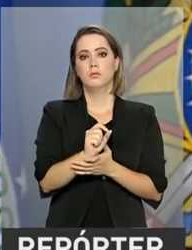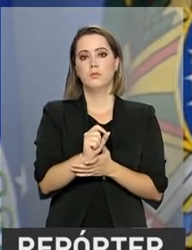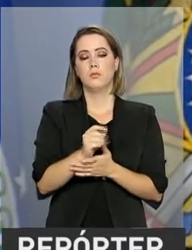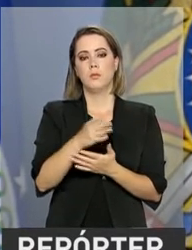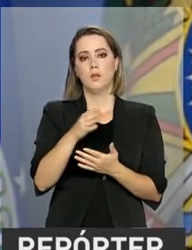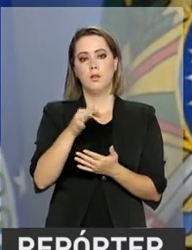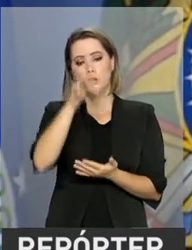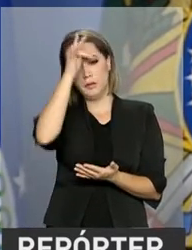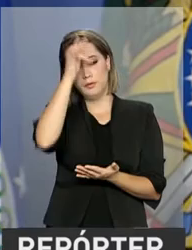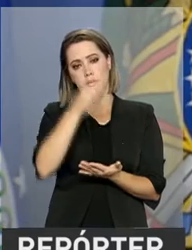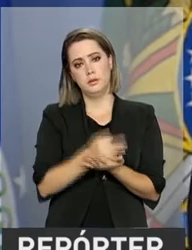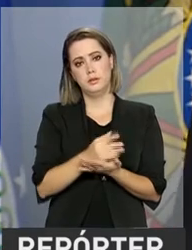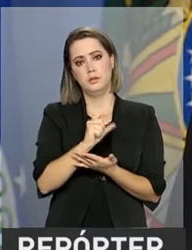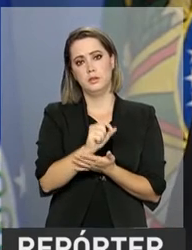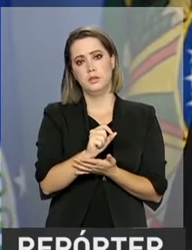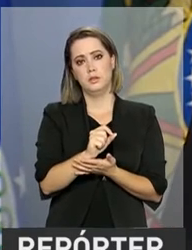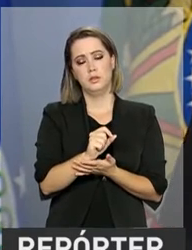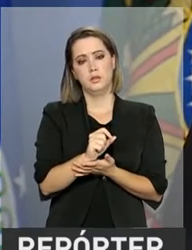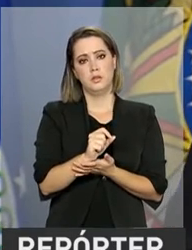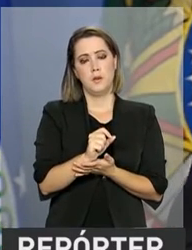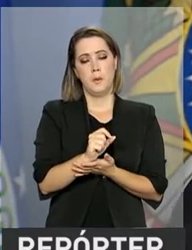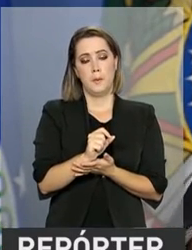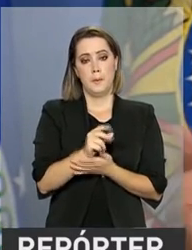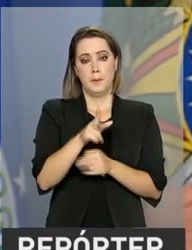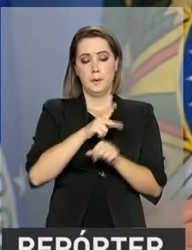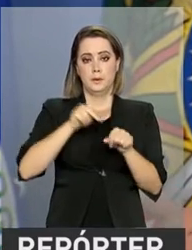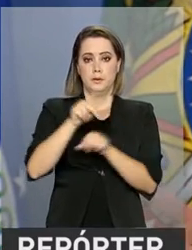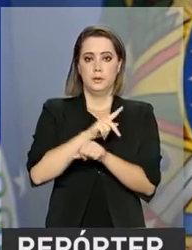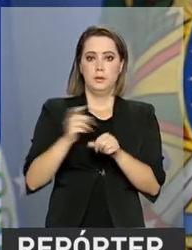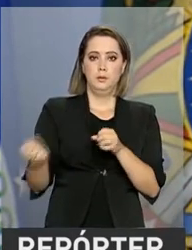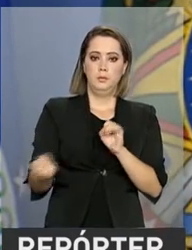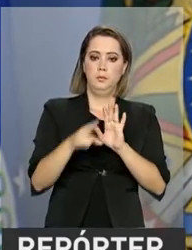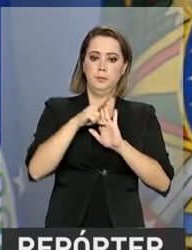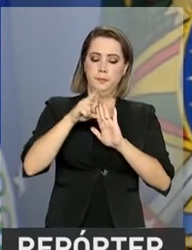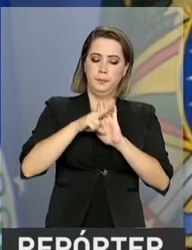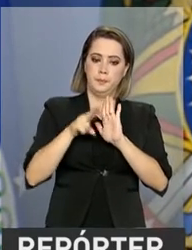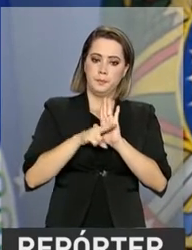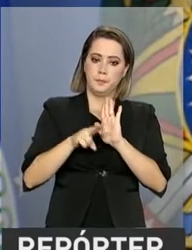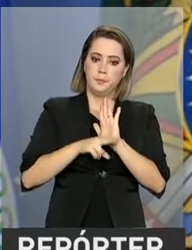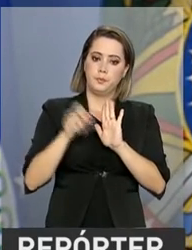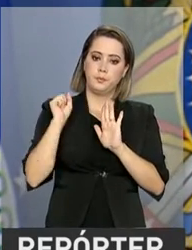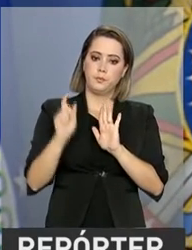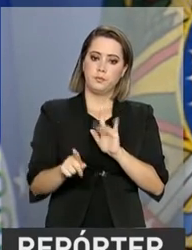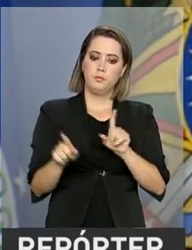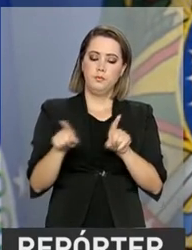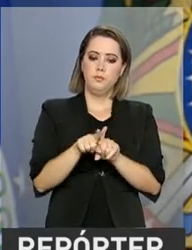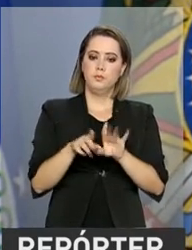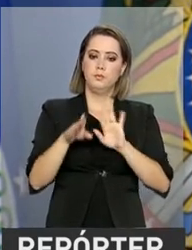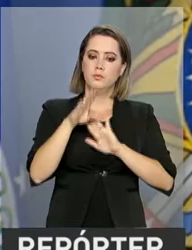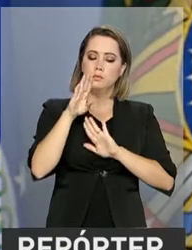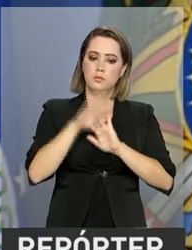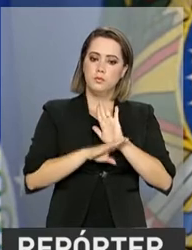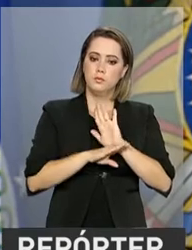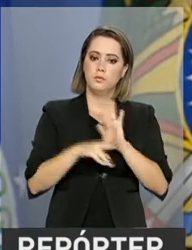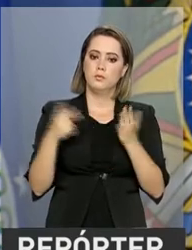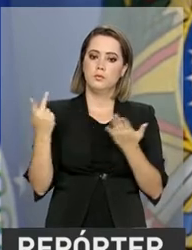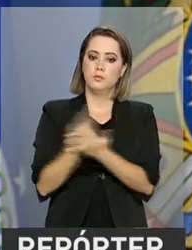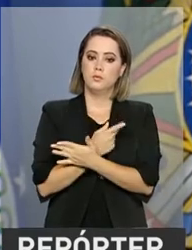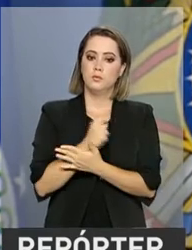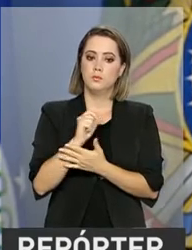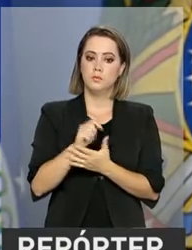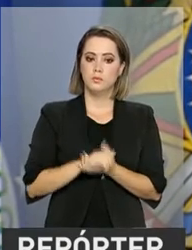confiança no país e faz das reformas e das medidas que vêm sendo